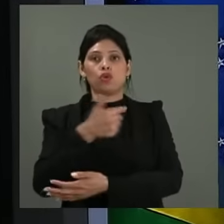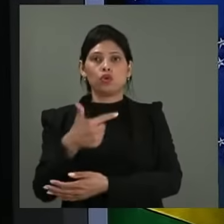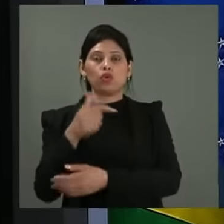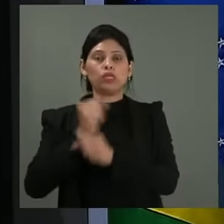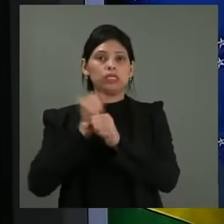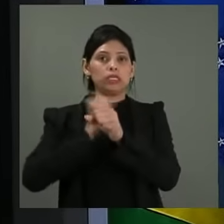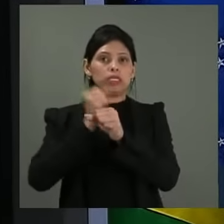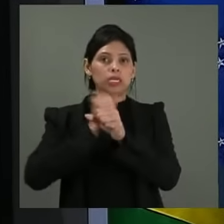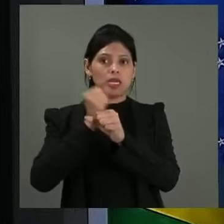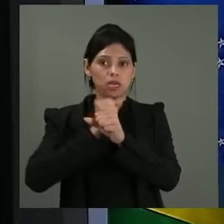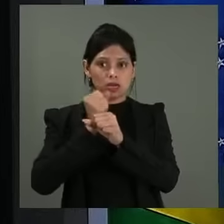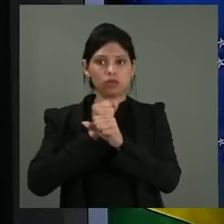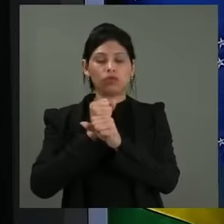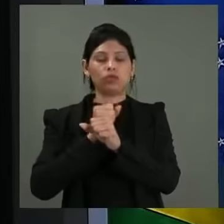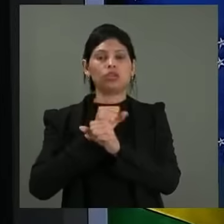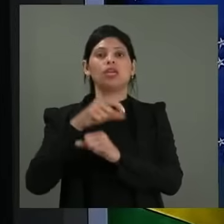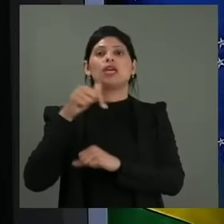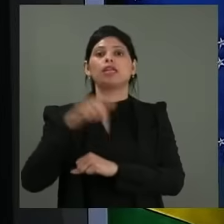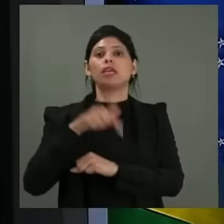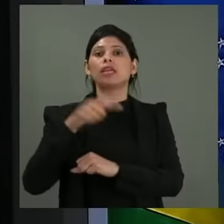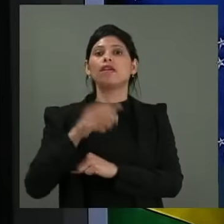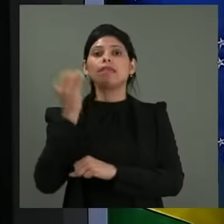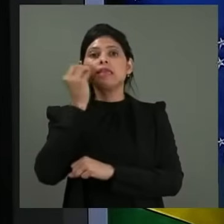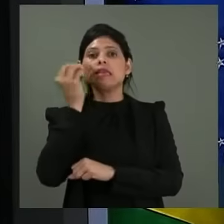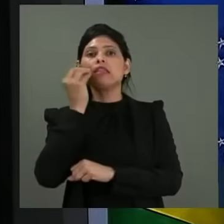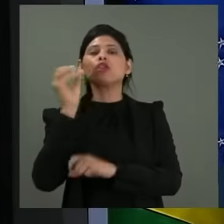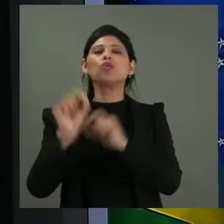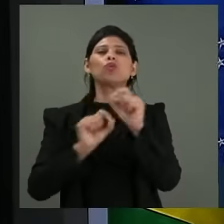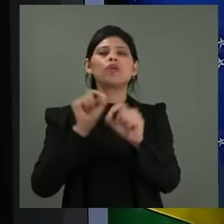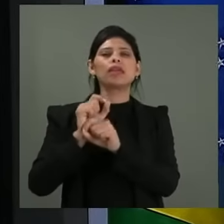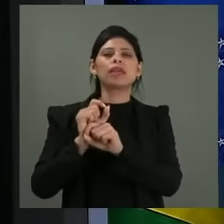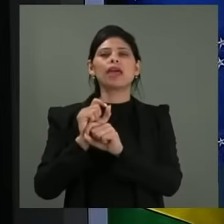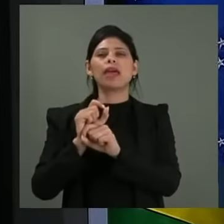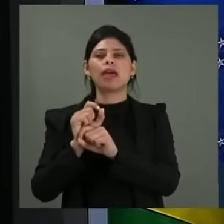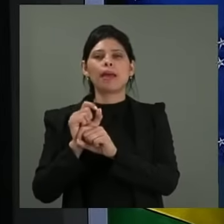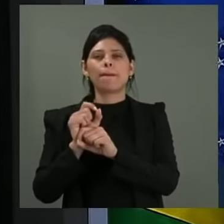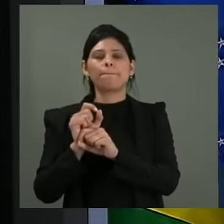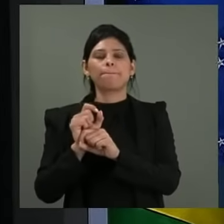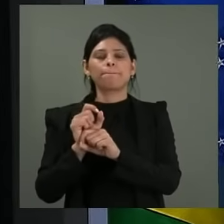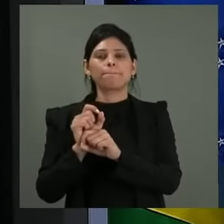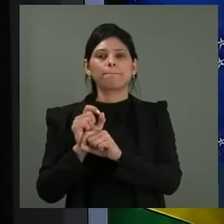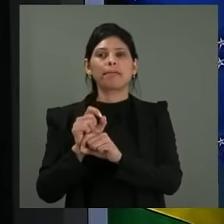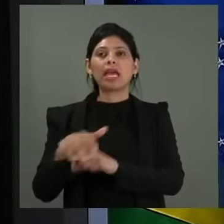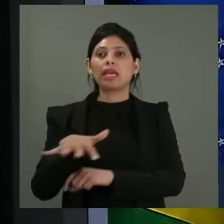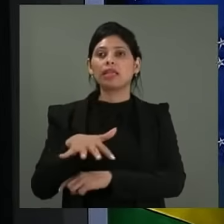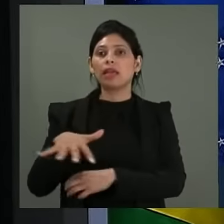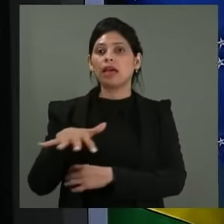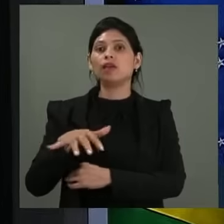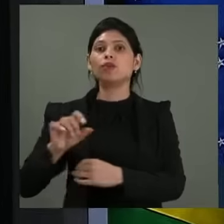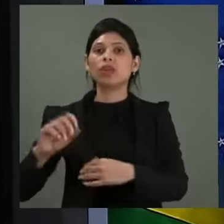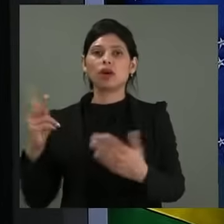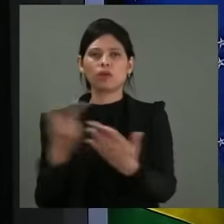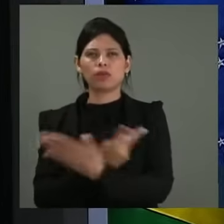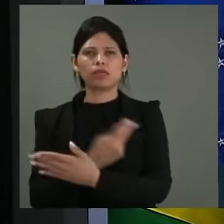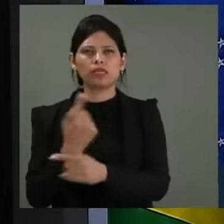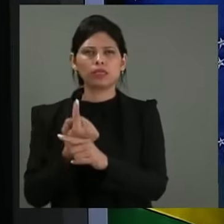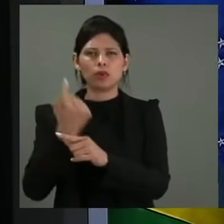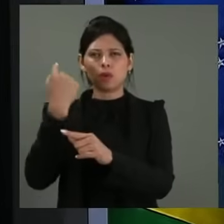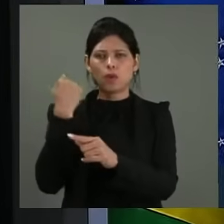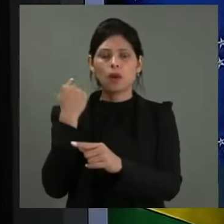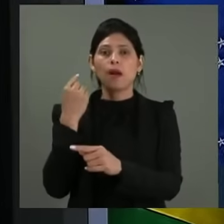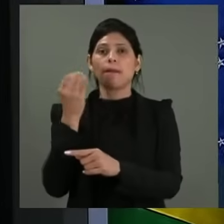da história dessa nação. Essa aberração casuística cometida para